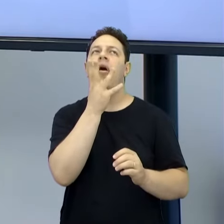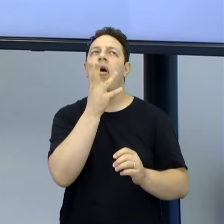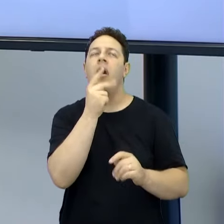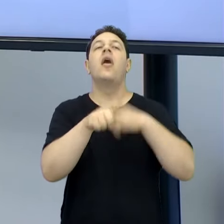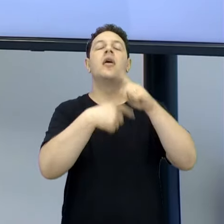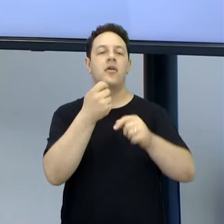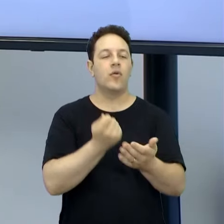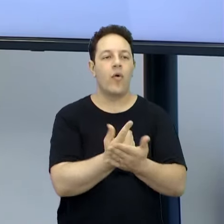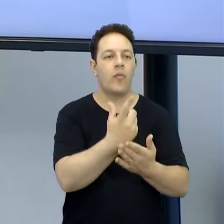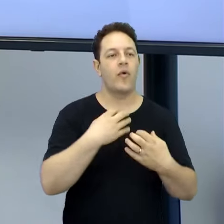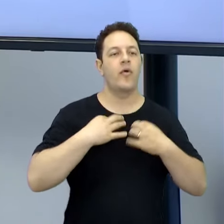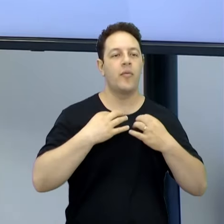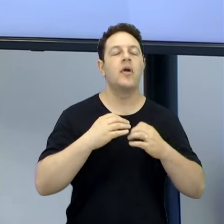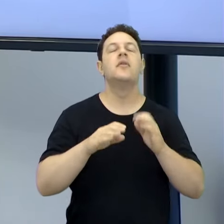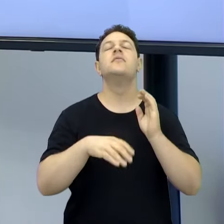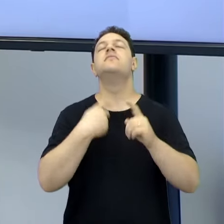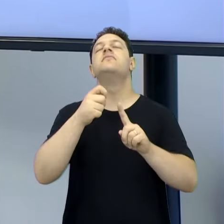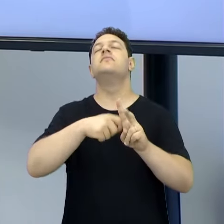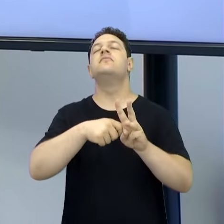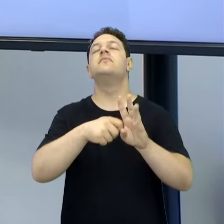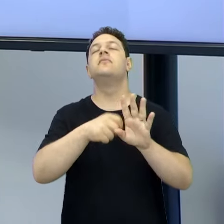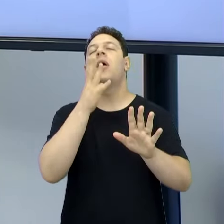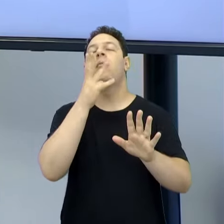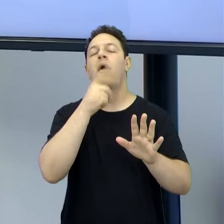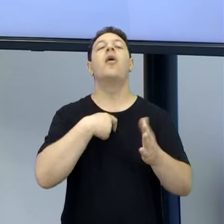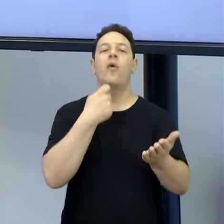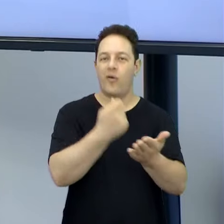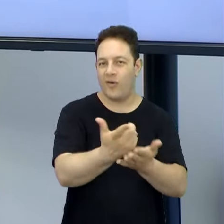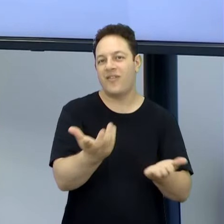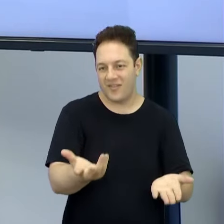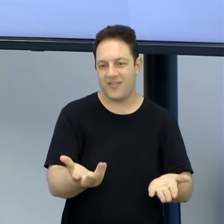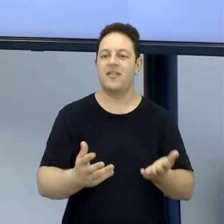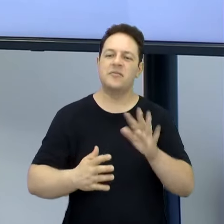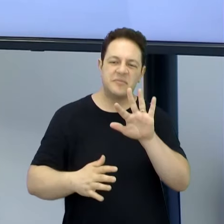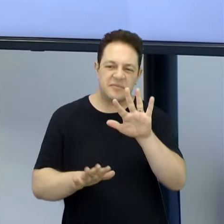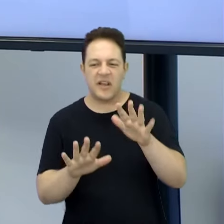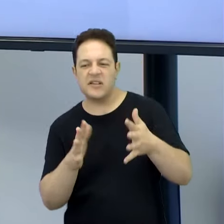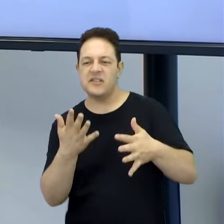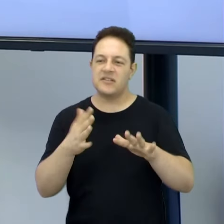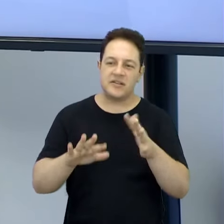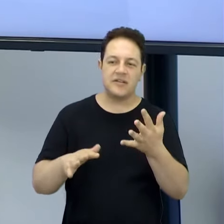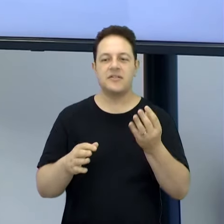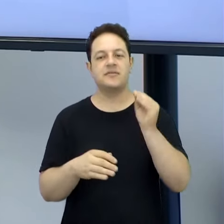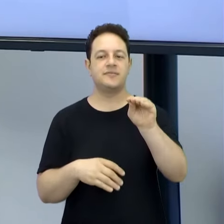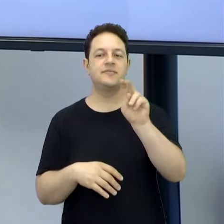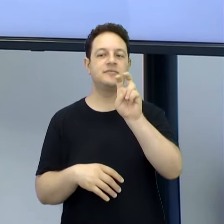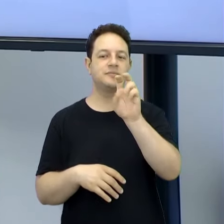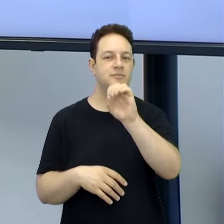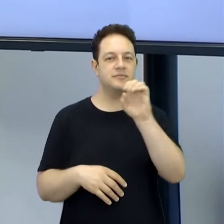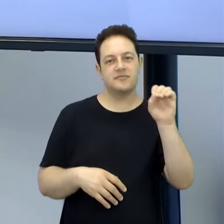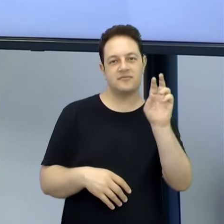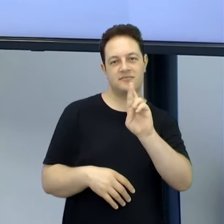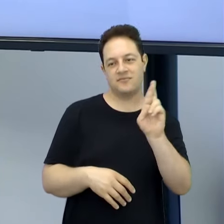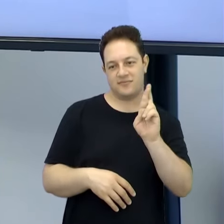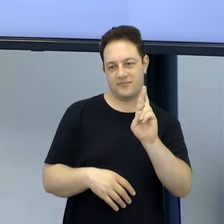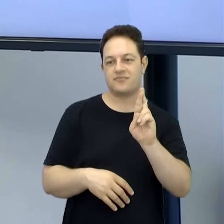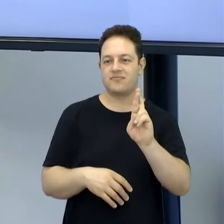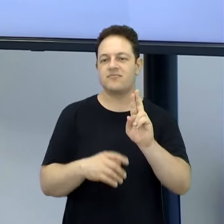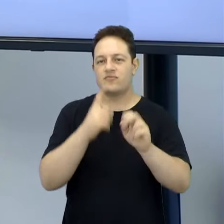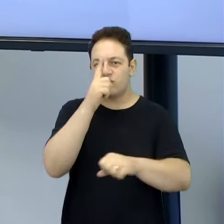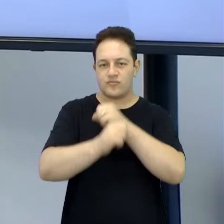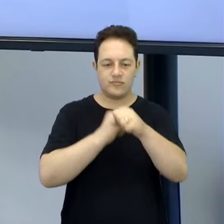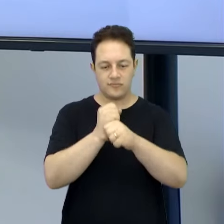bem básica de R$ 500 no ano aí pra gente se vestir. Pra gente trocar aí se rasgou uma roupa e a gente tem que